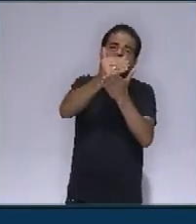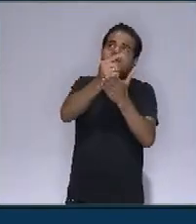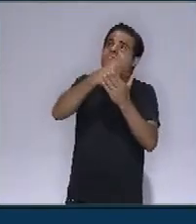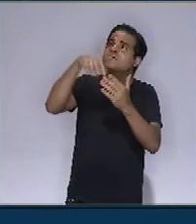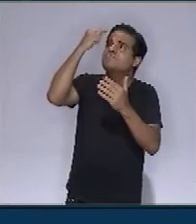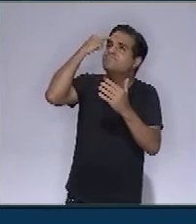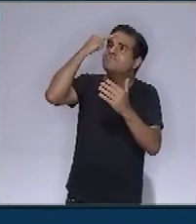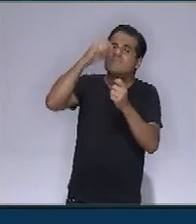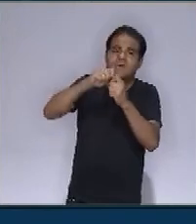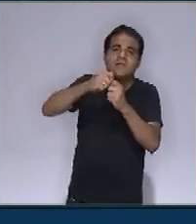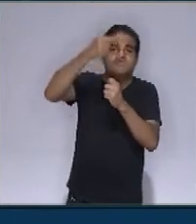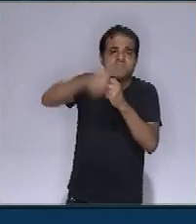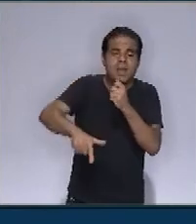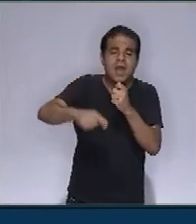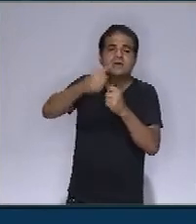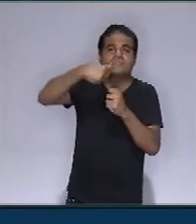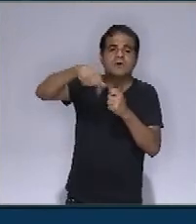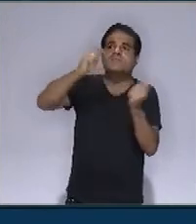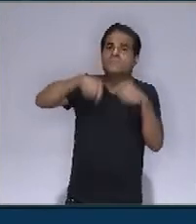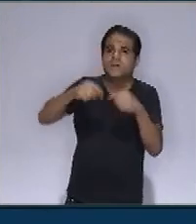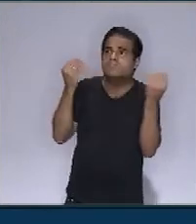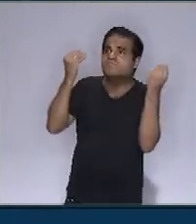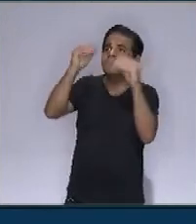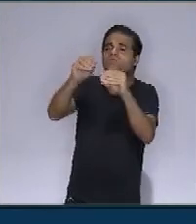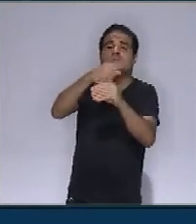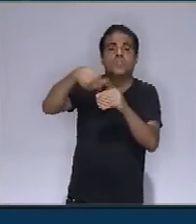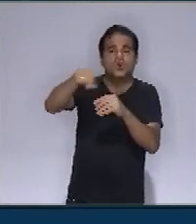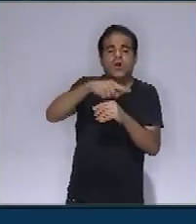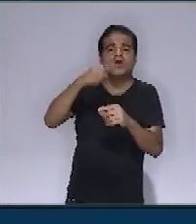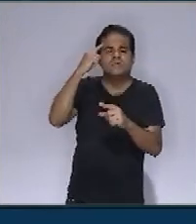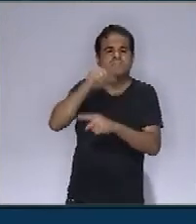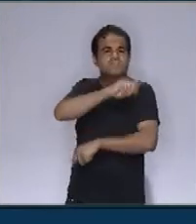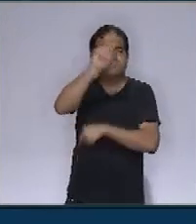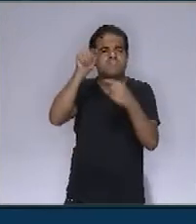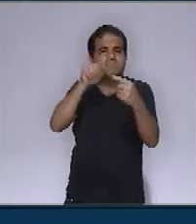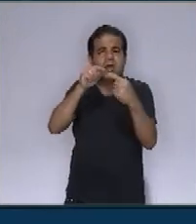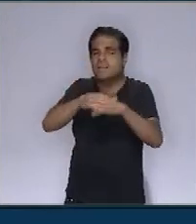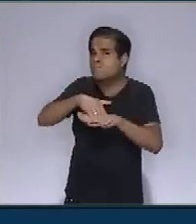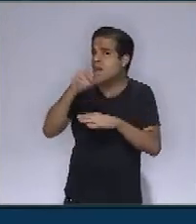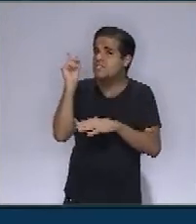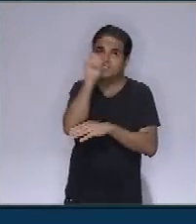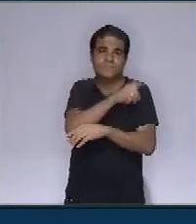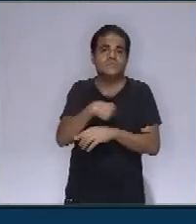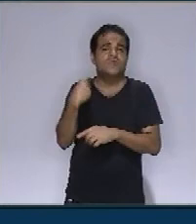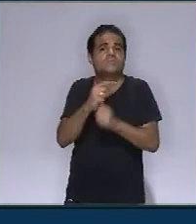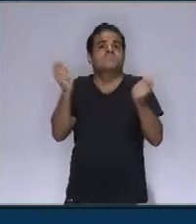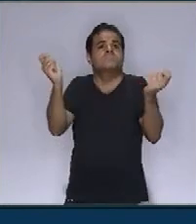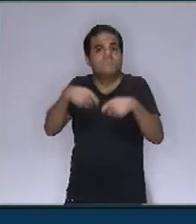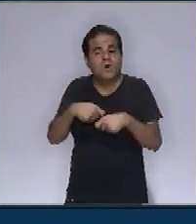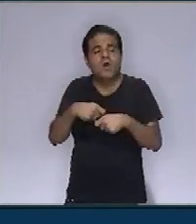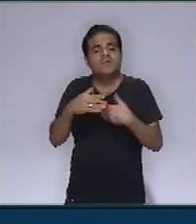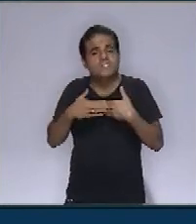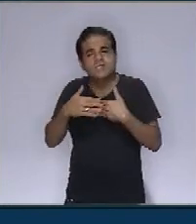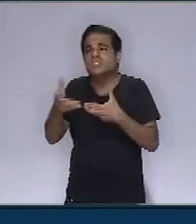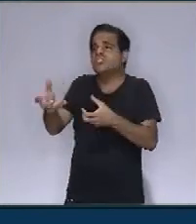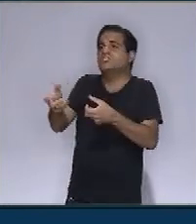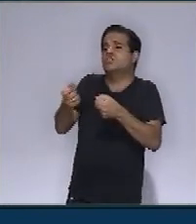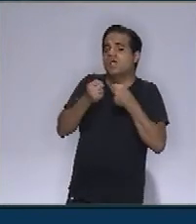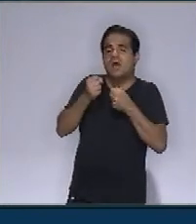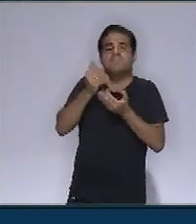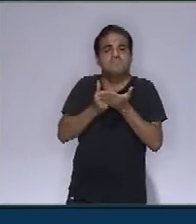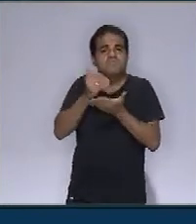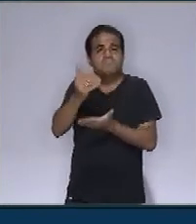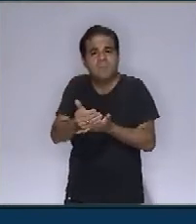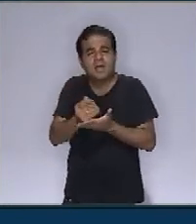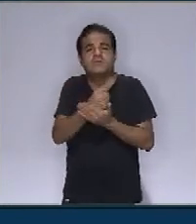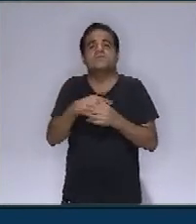gente realizar mais, para a gente colocar para a gente mesmo as metas mais difíceis que a gente puder e aí puxar um pouquinho mais,